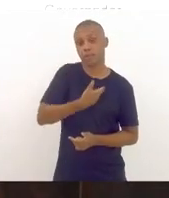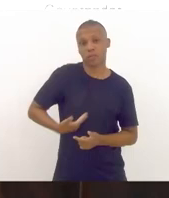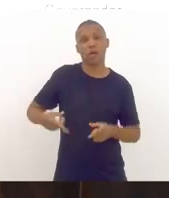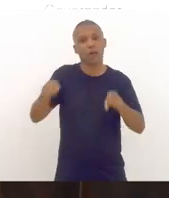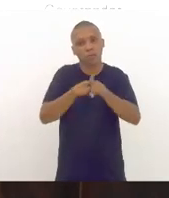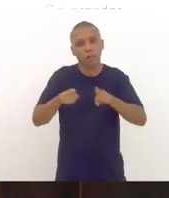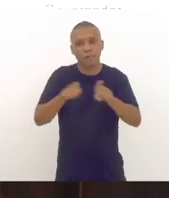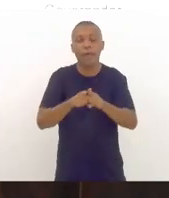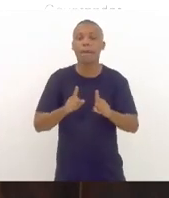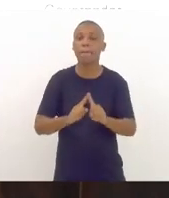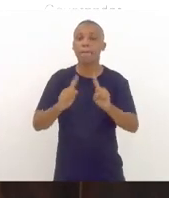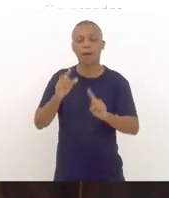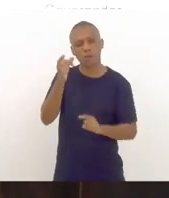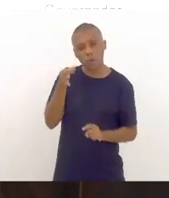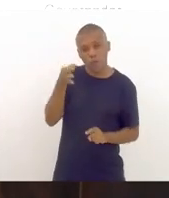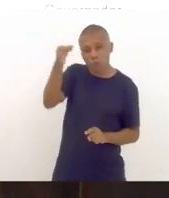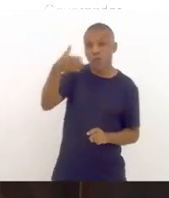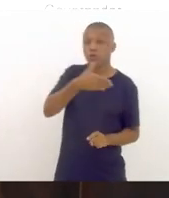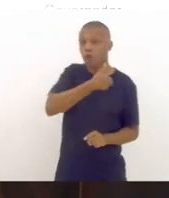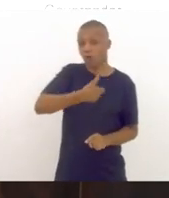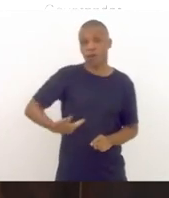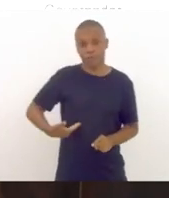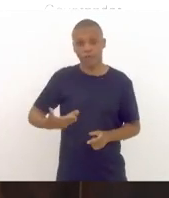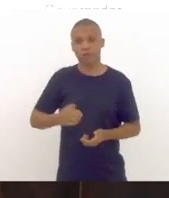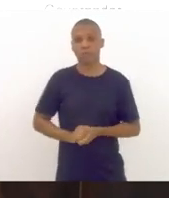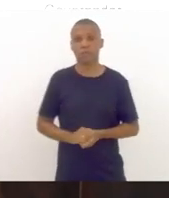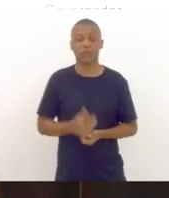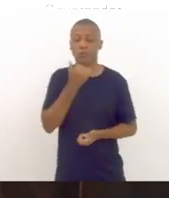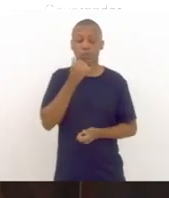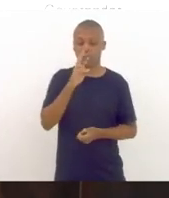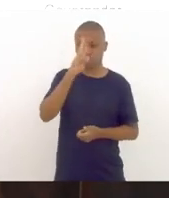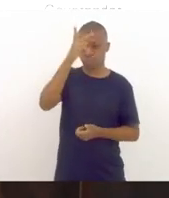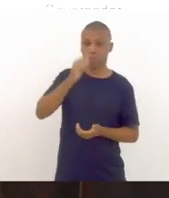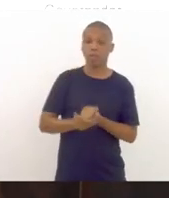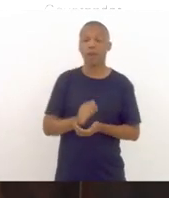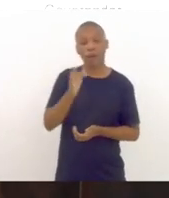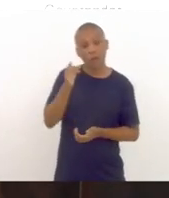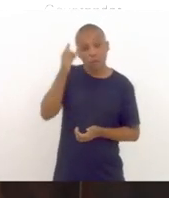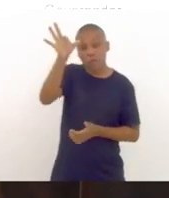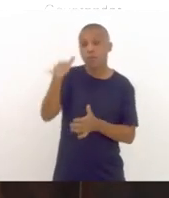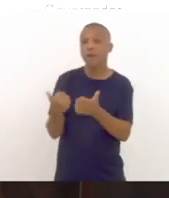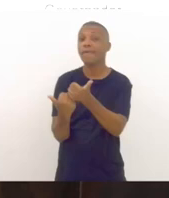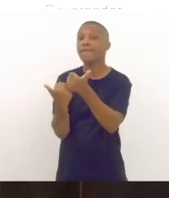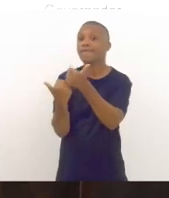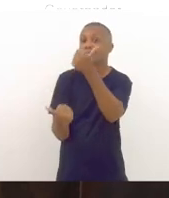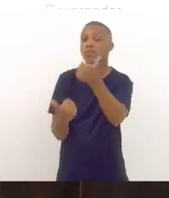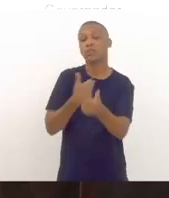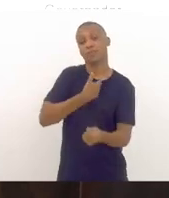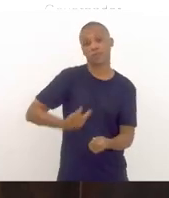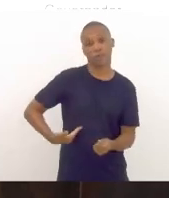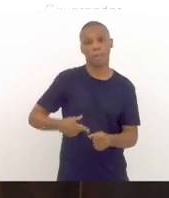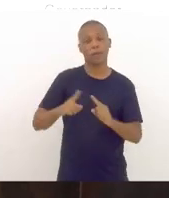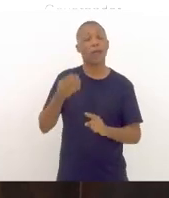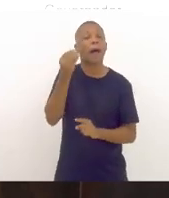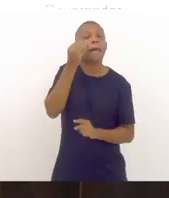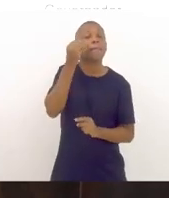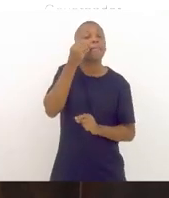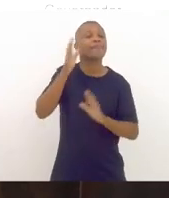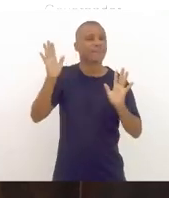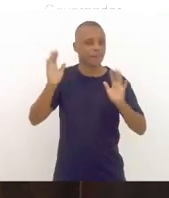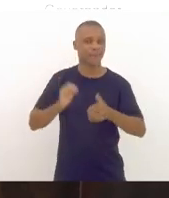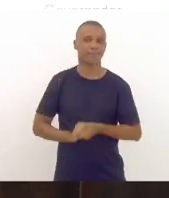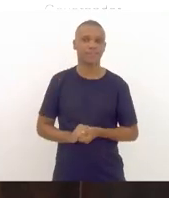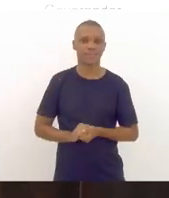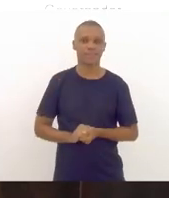que futuro governador, quer dizer, futuro vice-governador, mas olha, eu já prevendo aí.